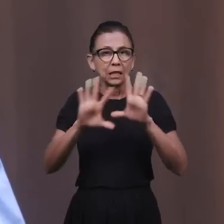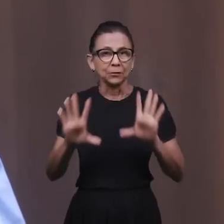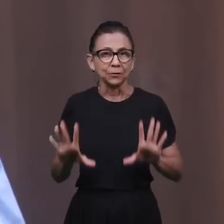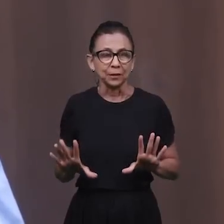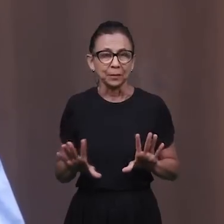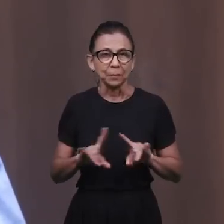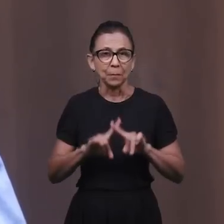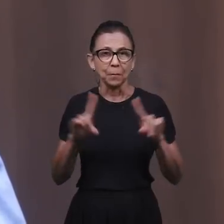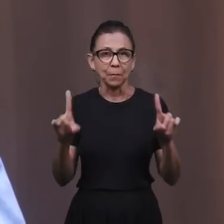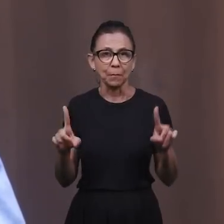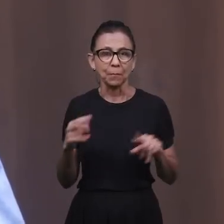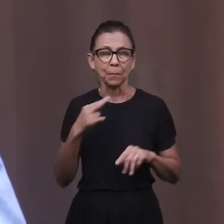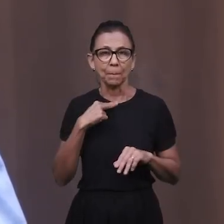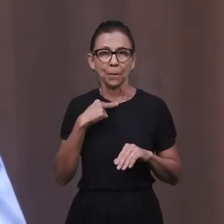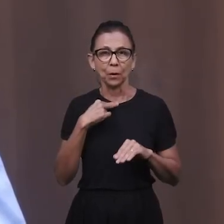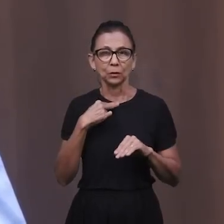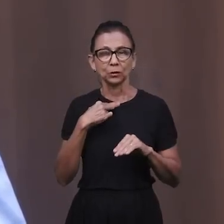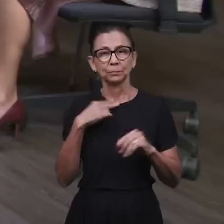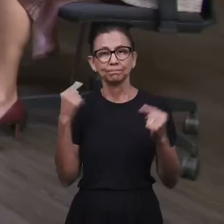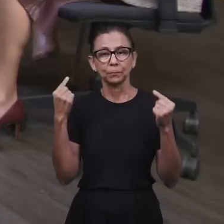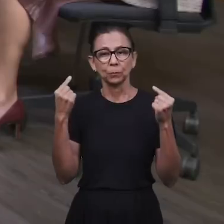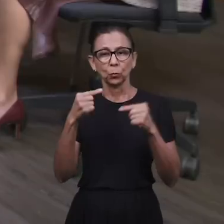desde que ele não fira a palavra.